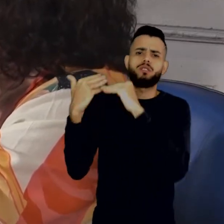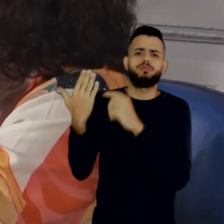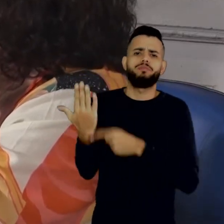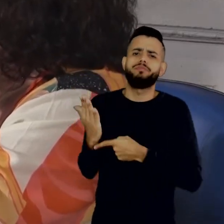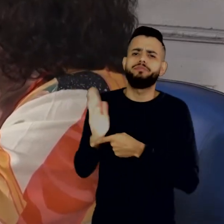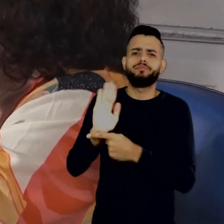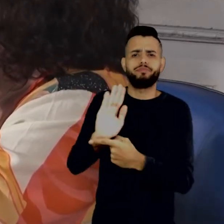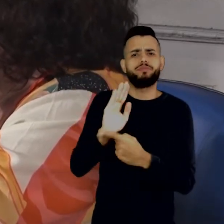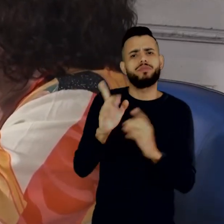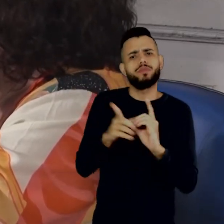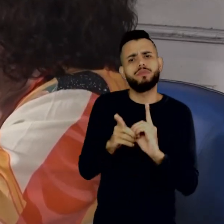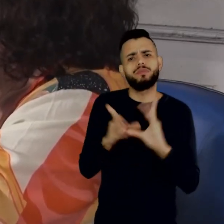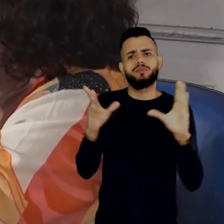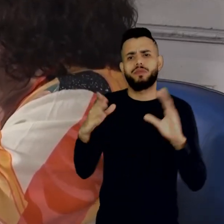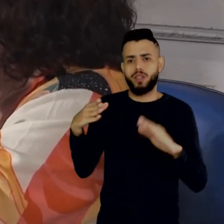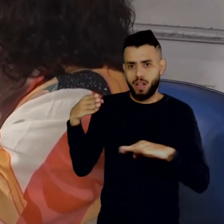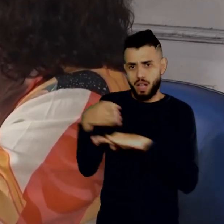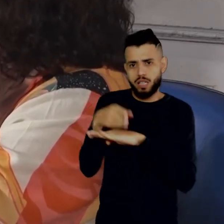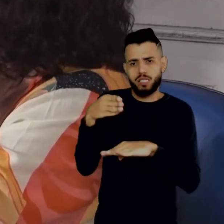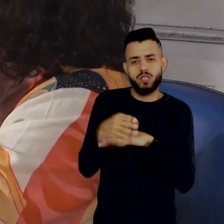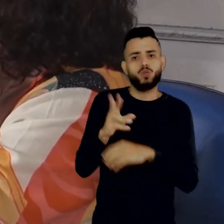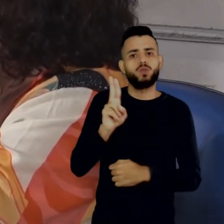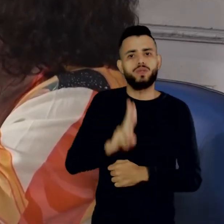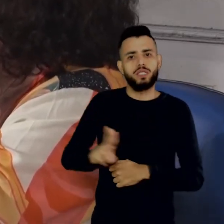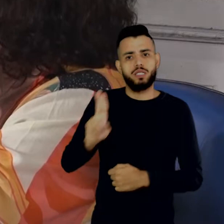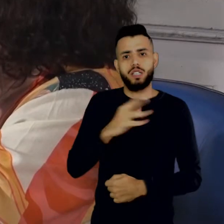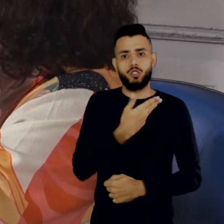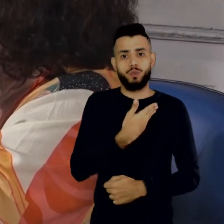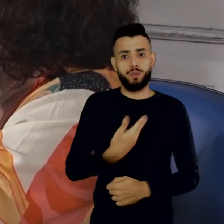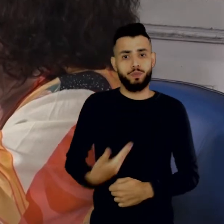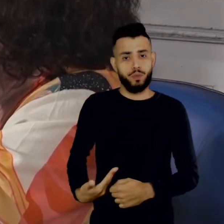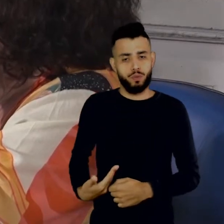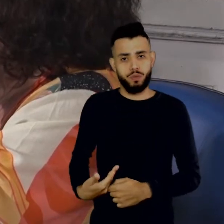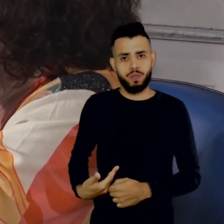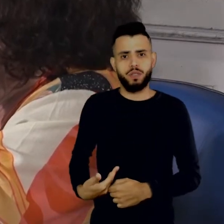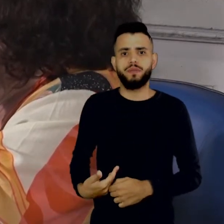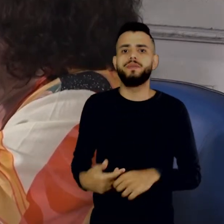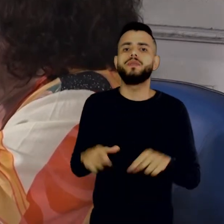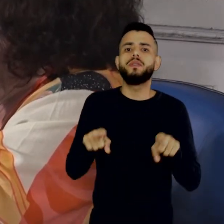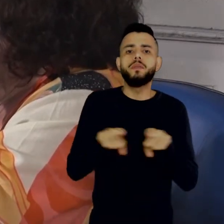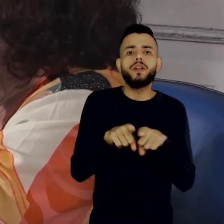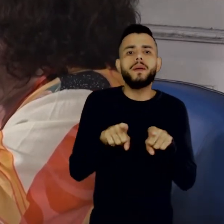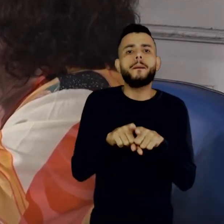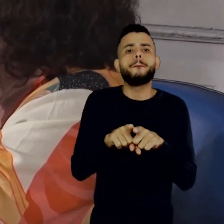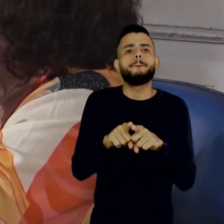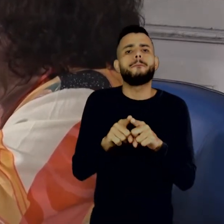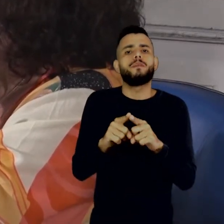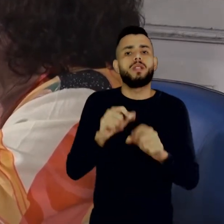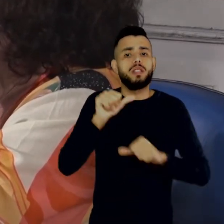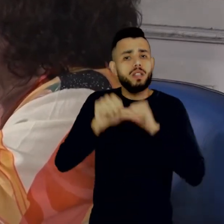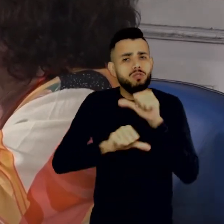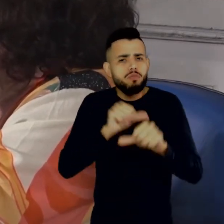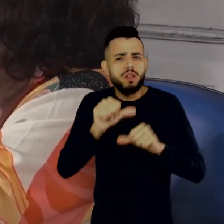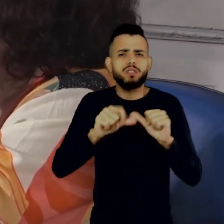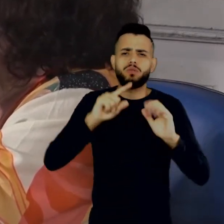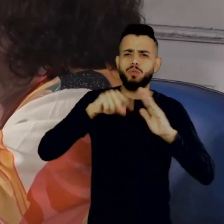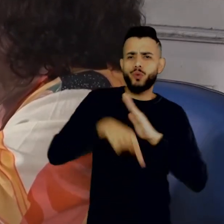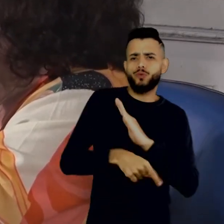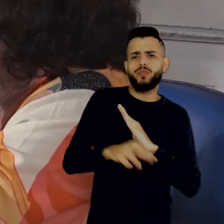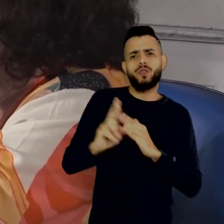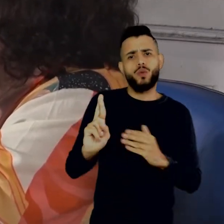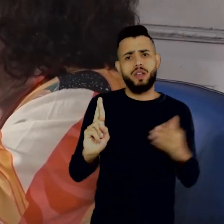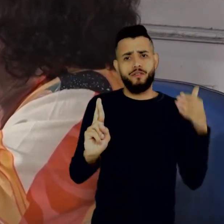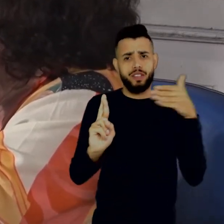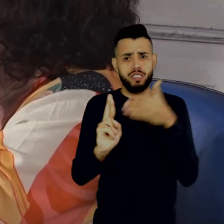para democratizar o acesso às universidades públicas e tensionado por uma transformação profunda nos